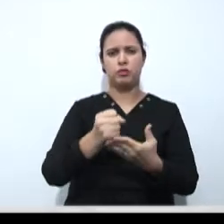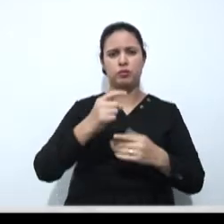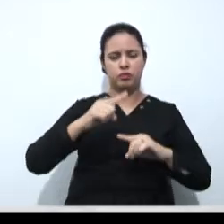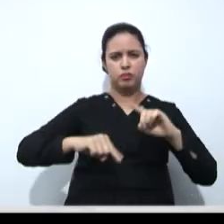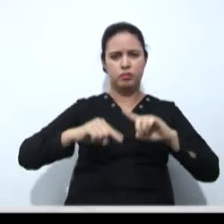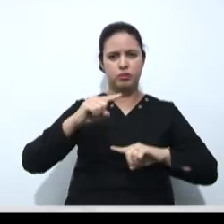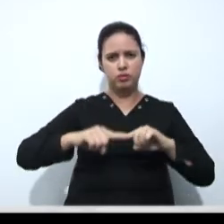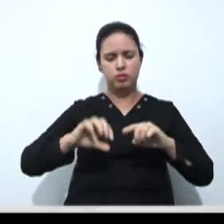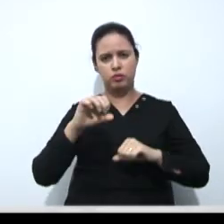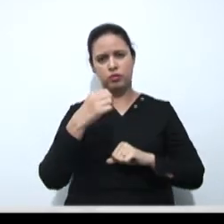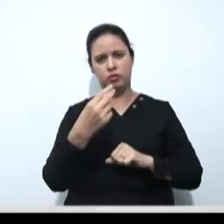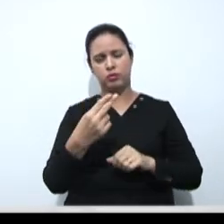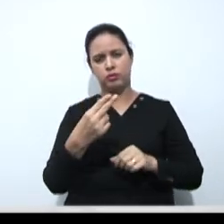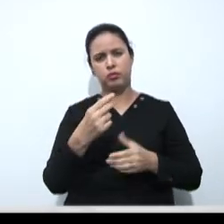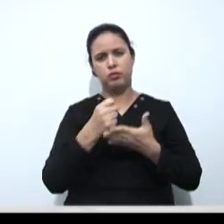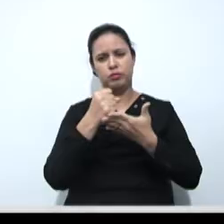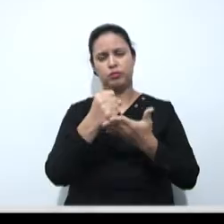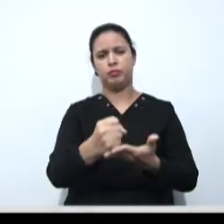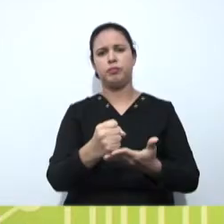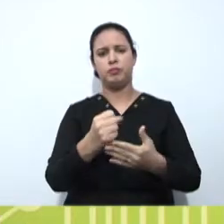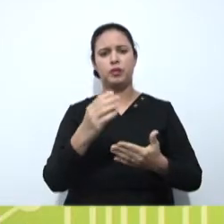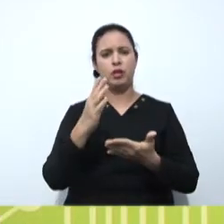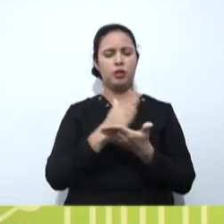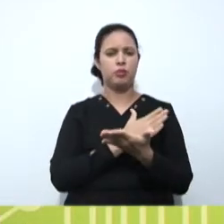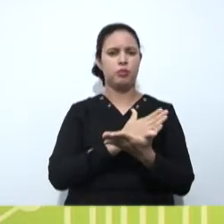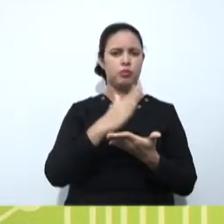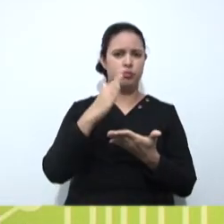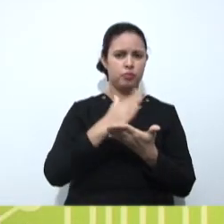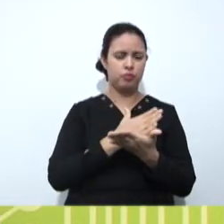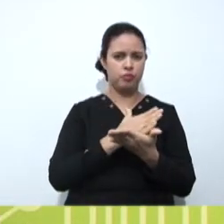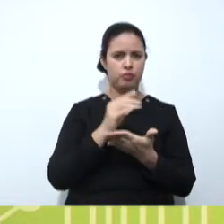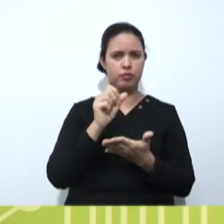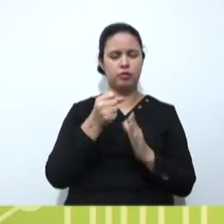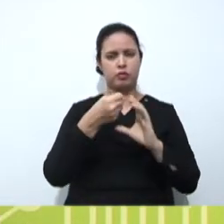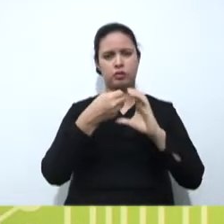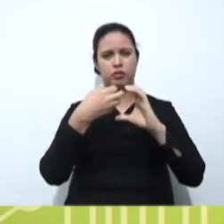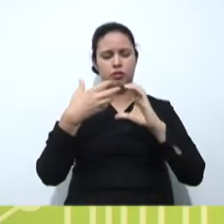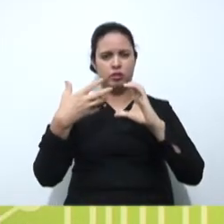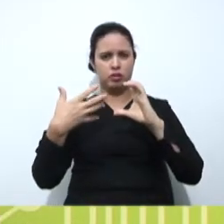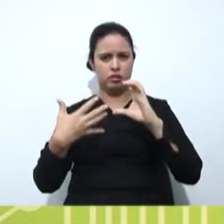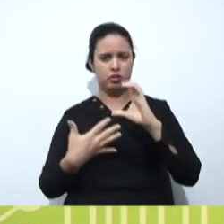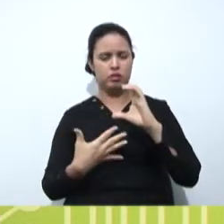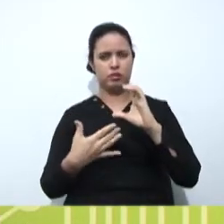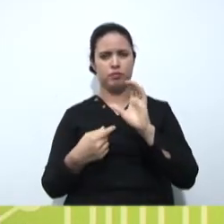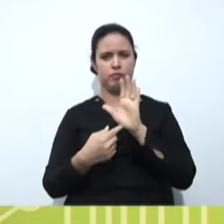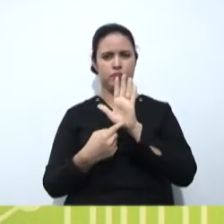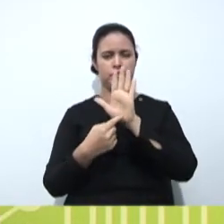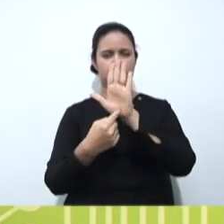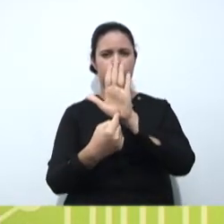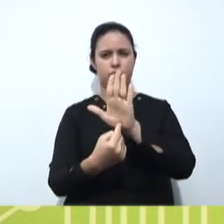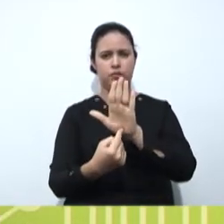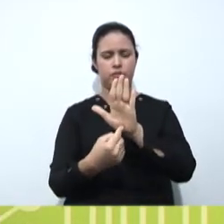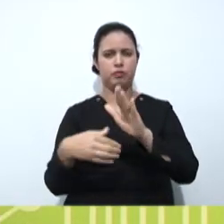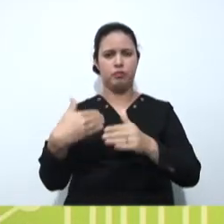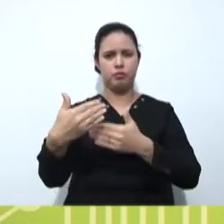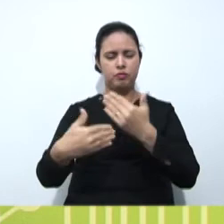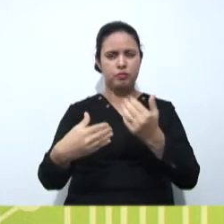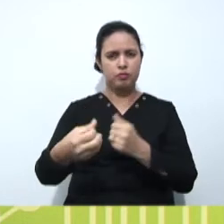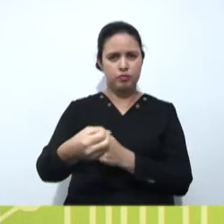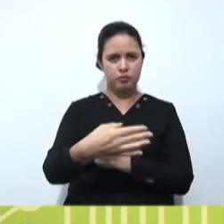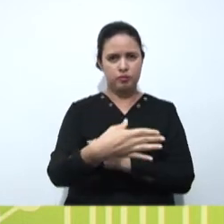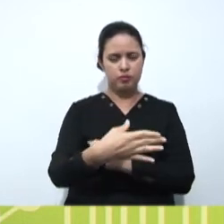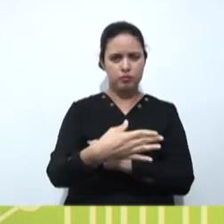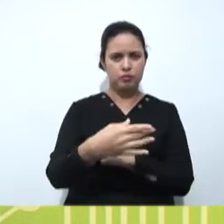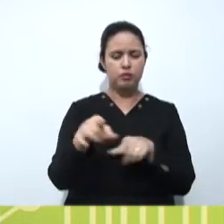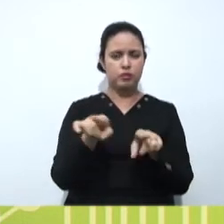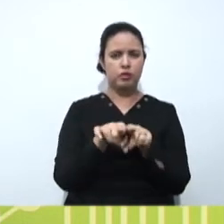ou serviço no mercado. Então, são algumas das características que a gente traz dentro do processo de inovação. Mas,